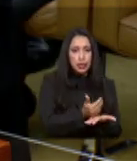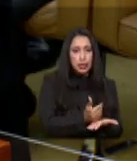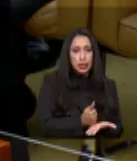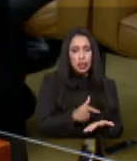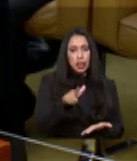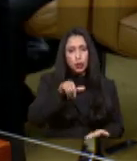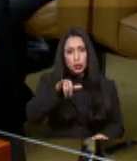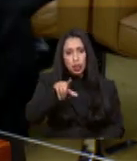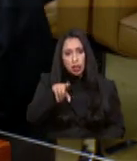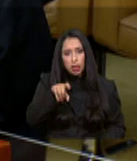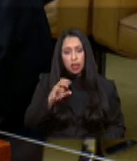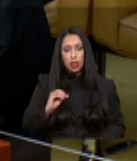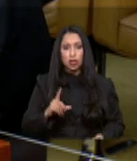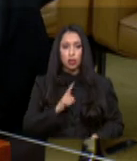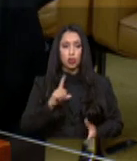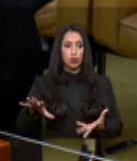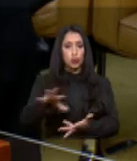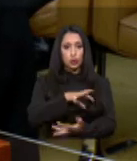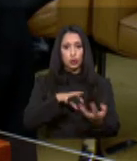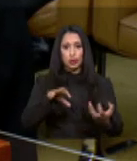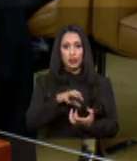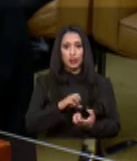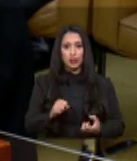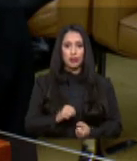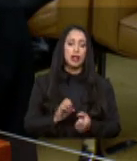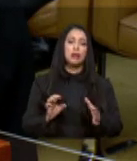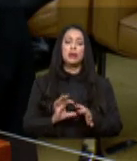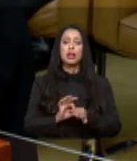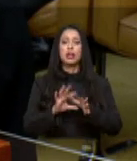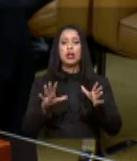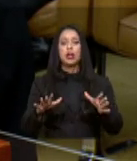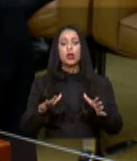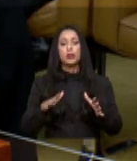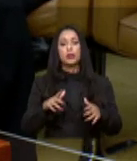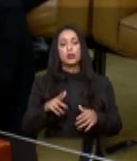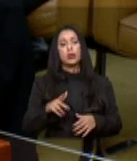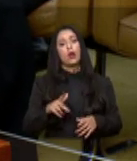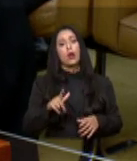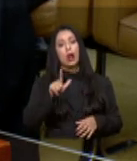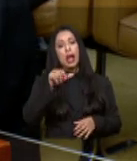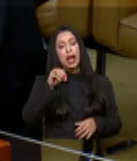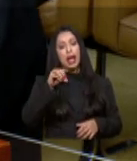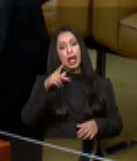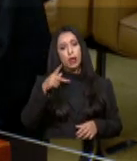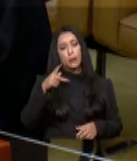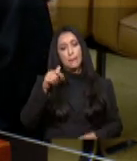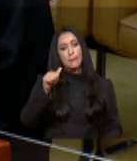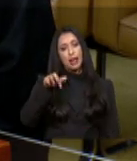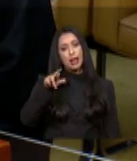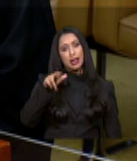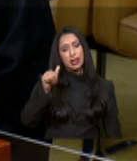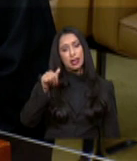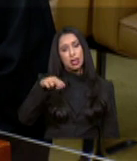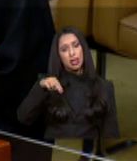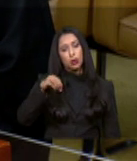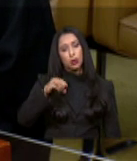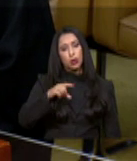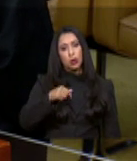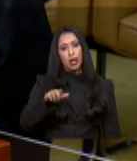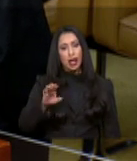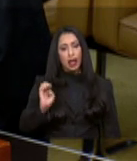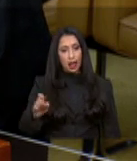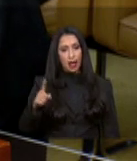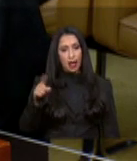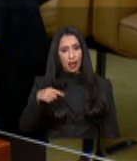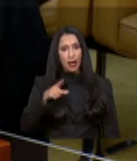sustentabilidade. Liberamos a orla do Paranoá, a área de preservação permanente, a área pública, para a população carente, para